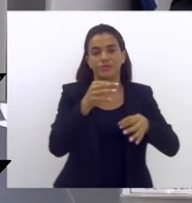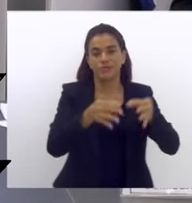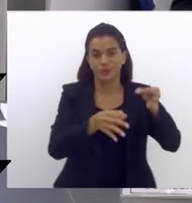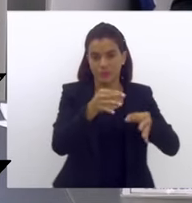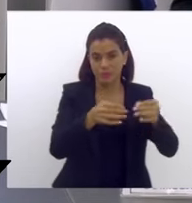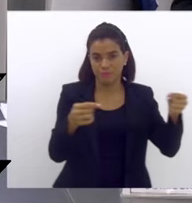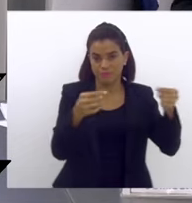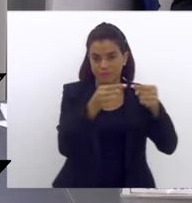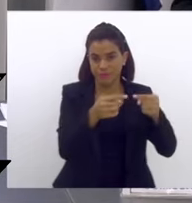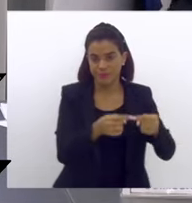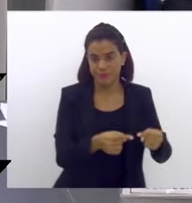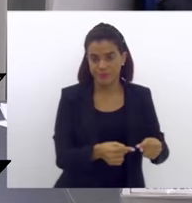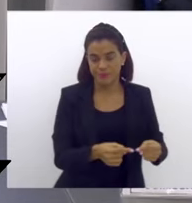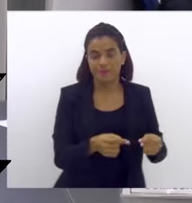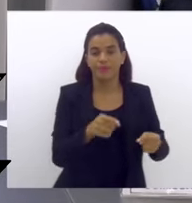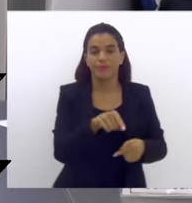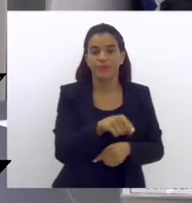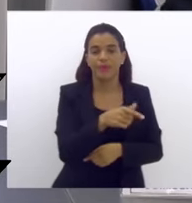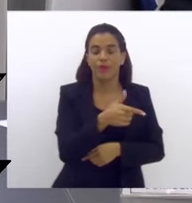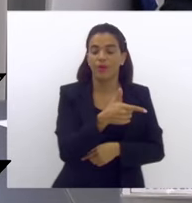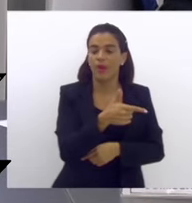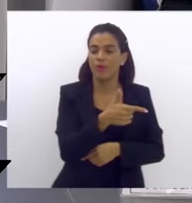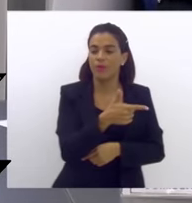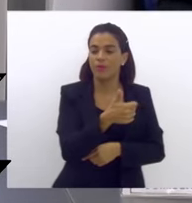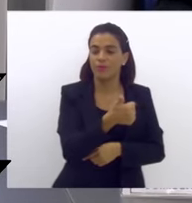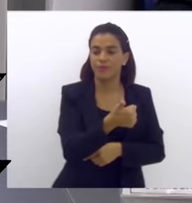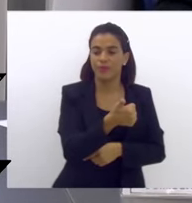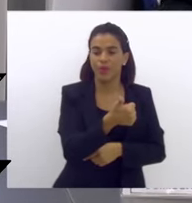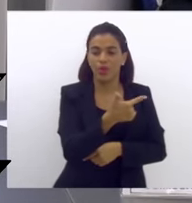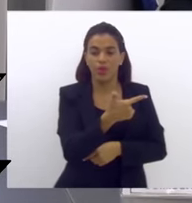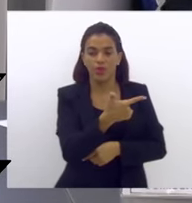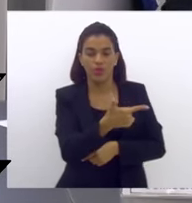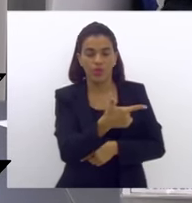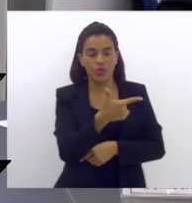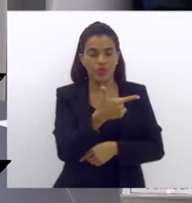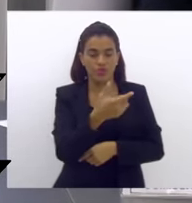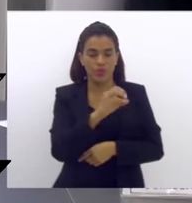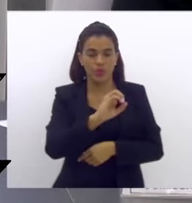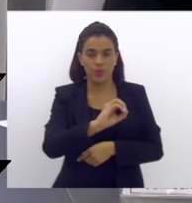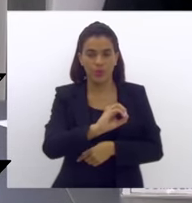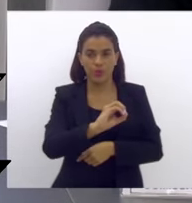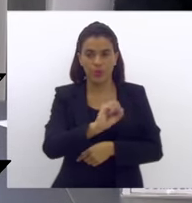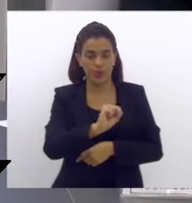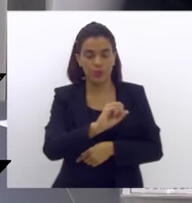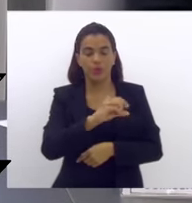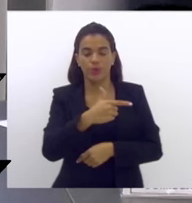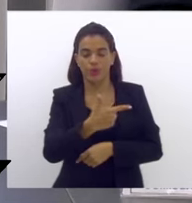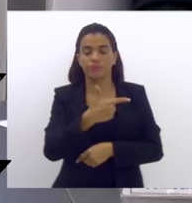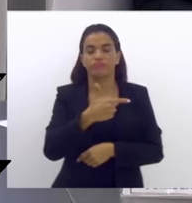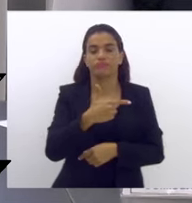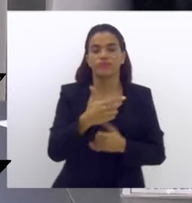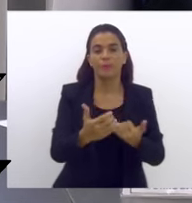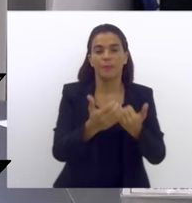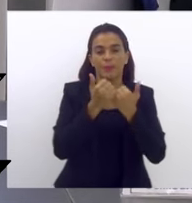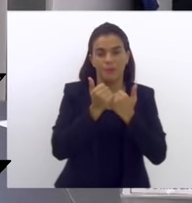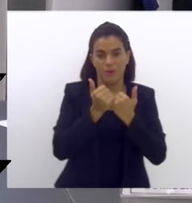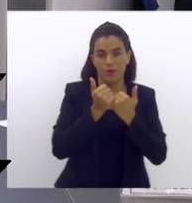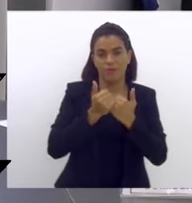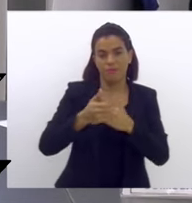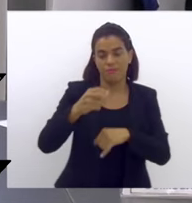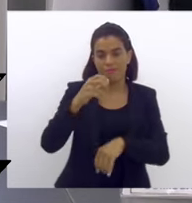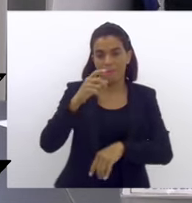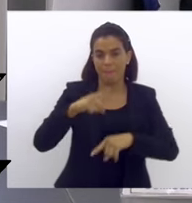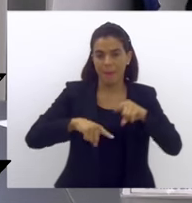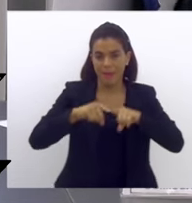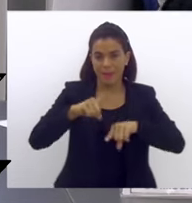1282 de 23 de autoria do deputado Douglas ruas que declara como patrimônio cultural e material do Estado do Rio de Janeiro o